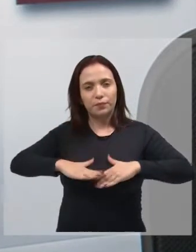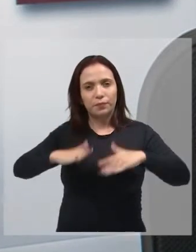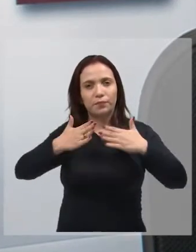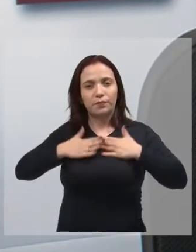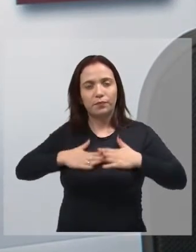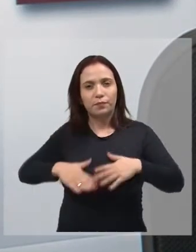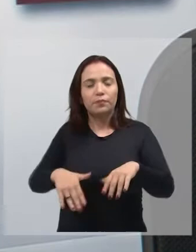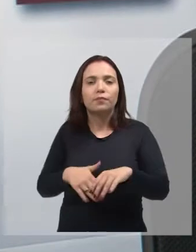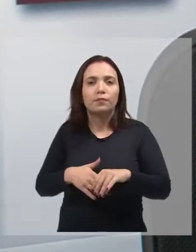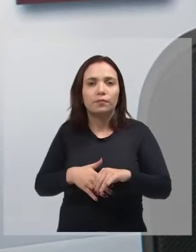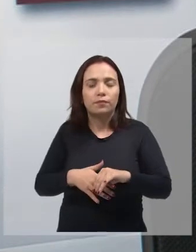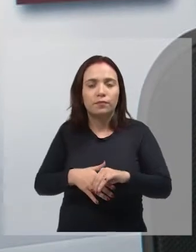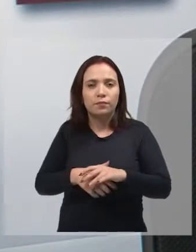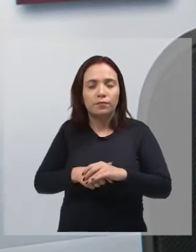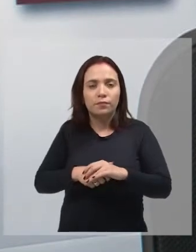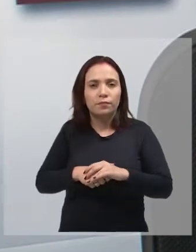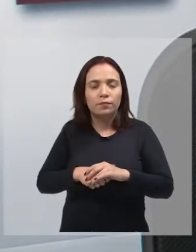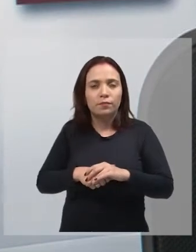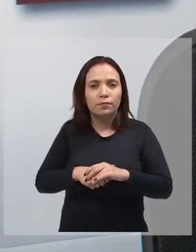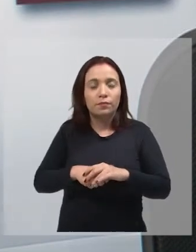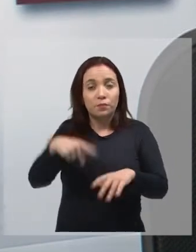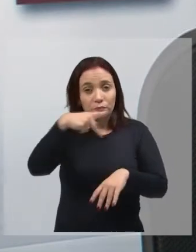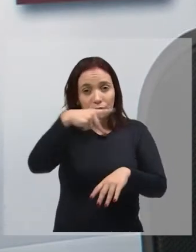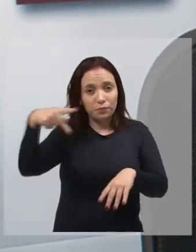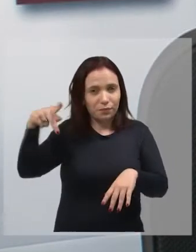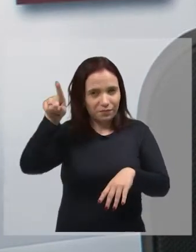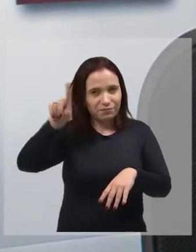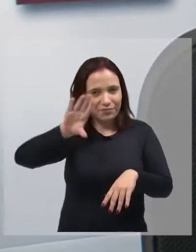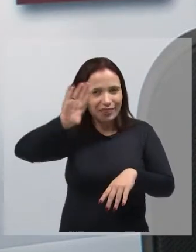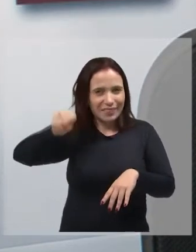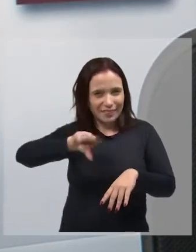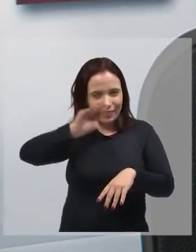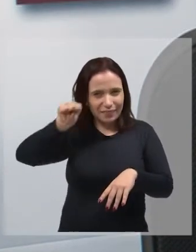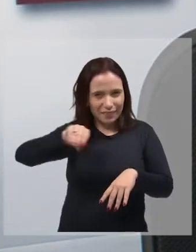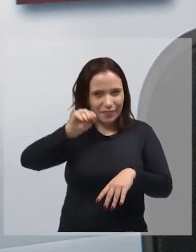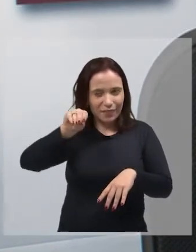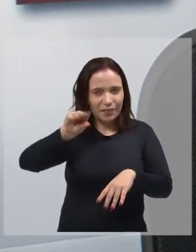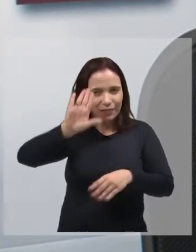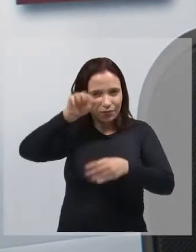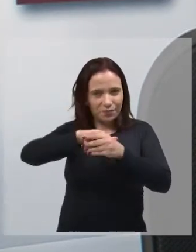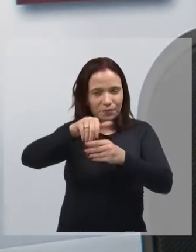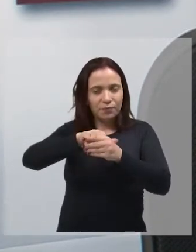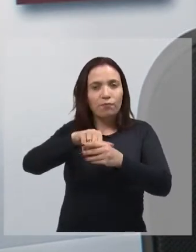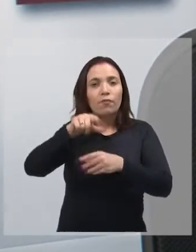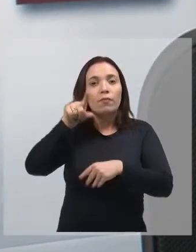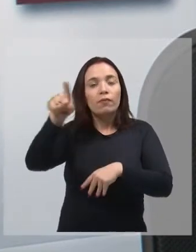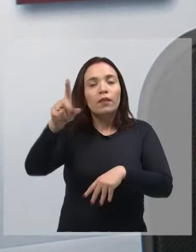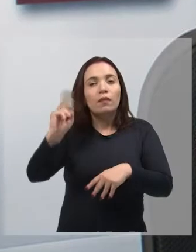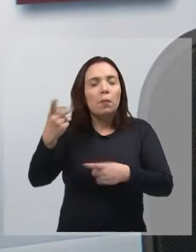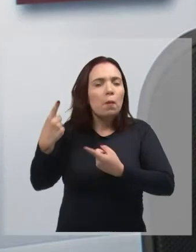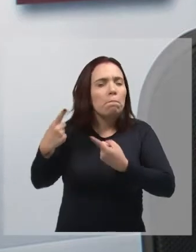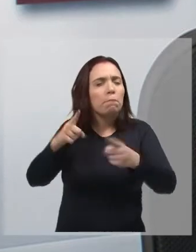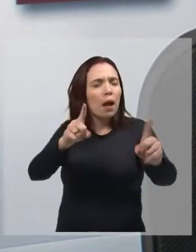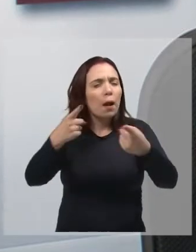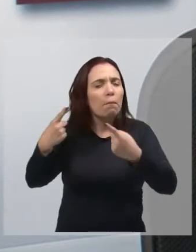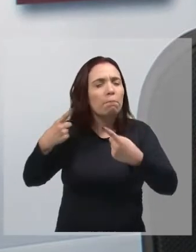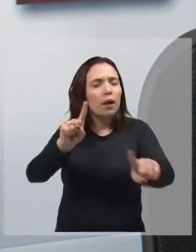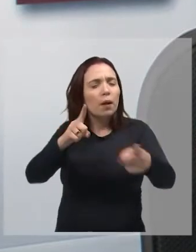o o presidenciável Ciro Gomes bate no Partido dos